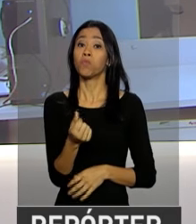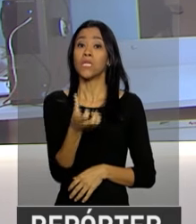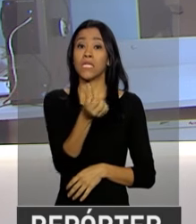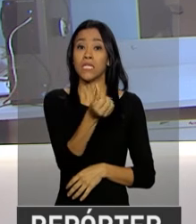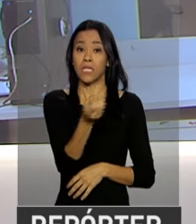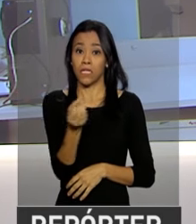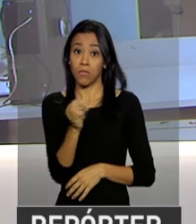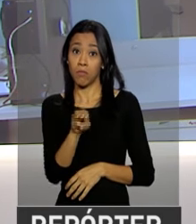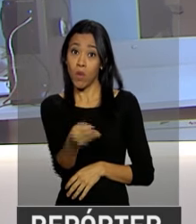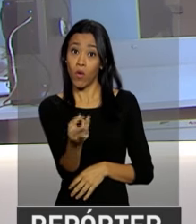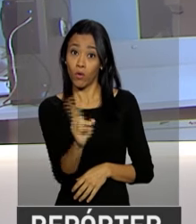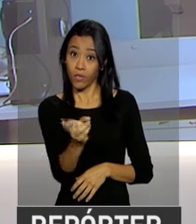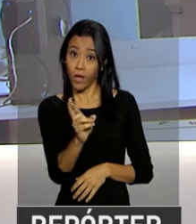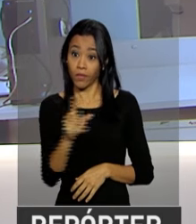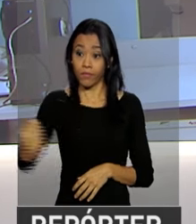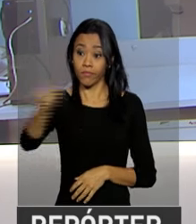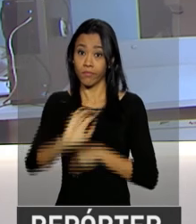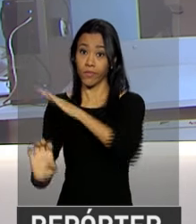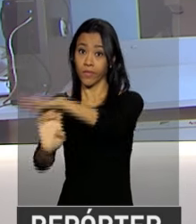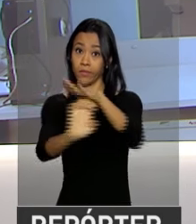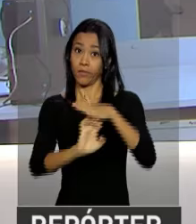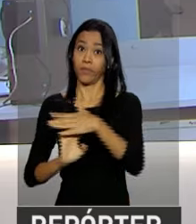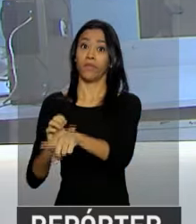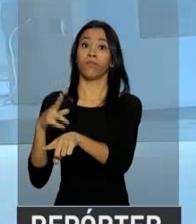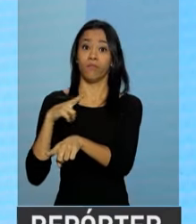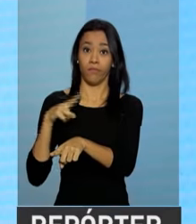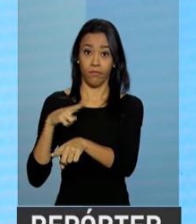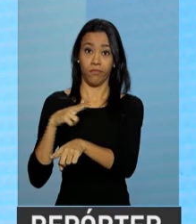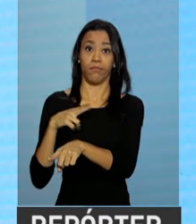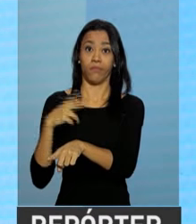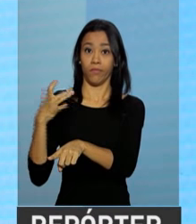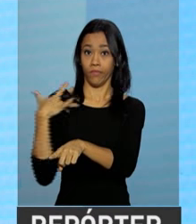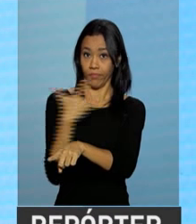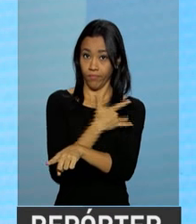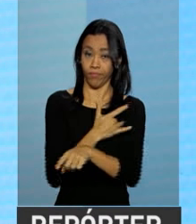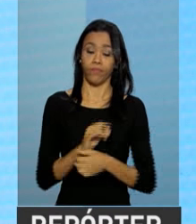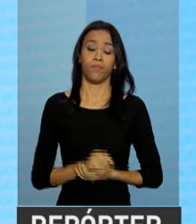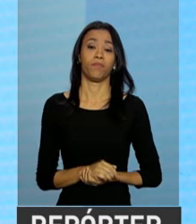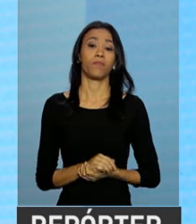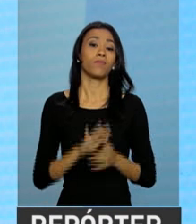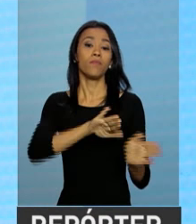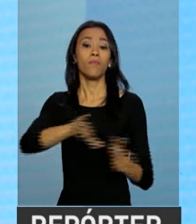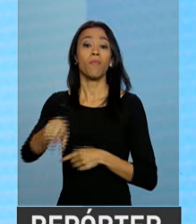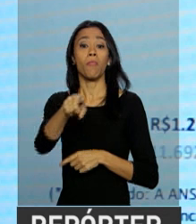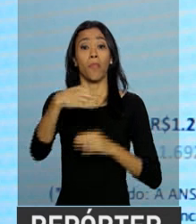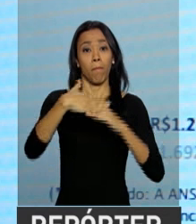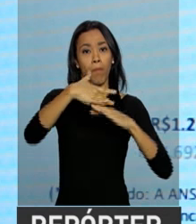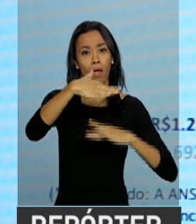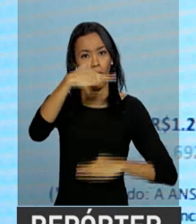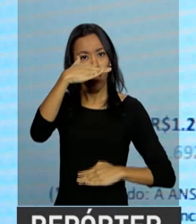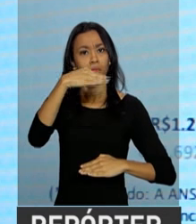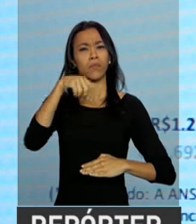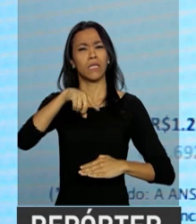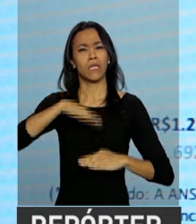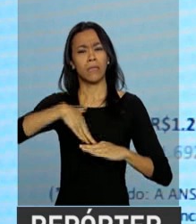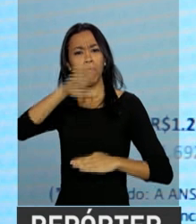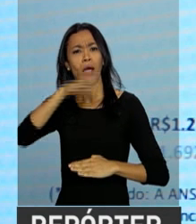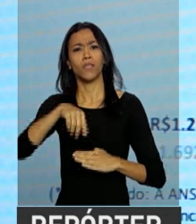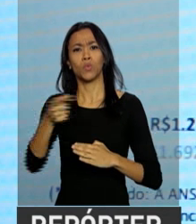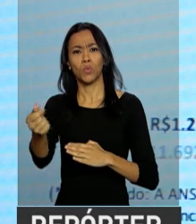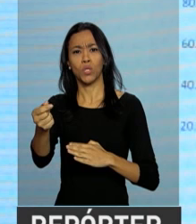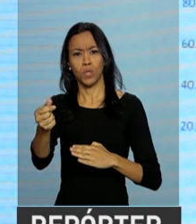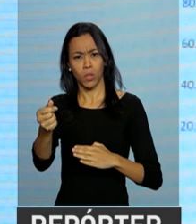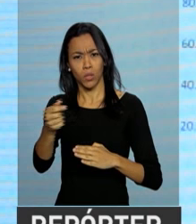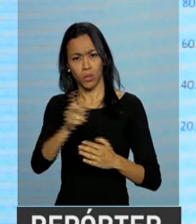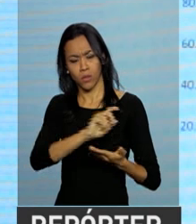600 milhões de reais das operadoras. O boletim traz a lista de planos que mais ressarciram o Sistema Único de